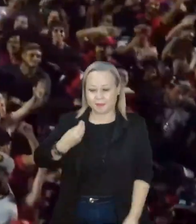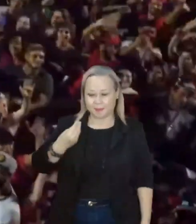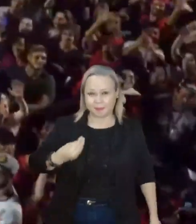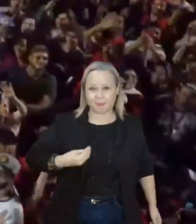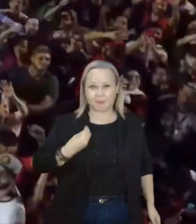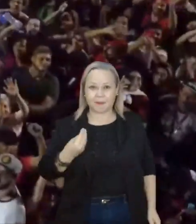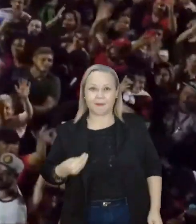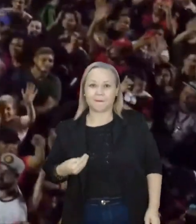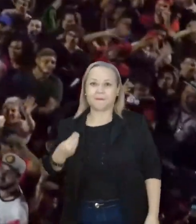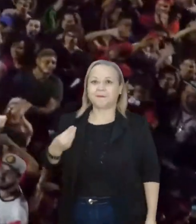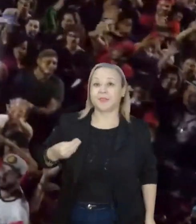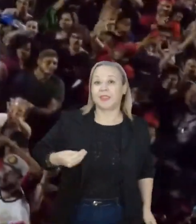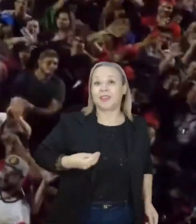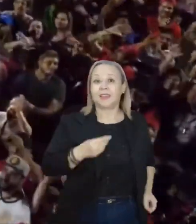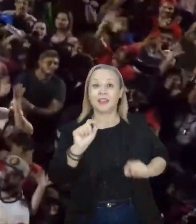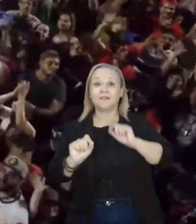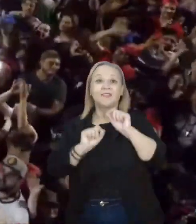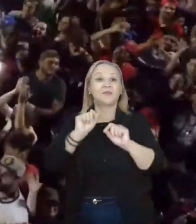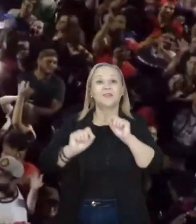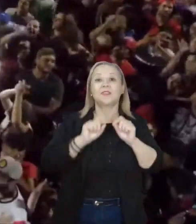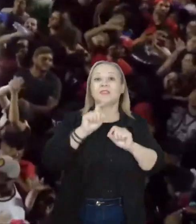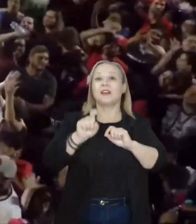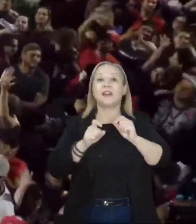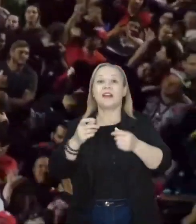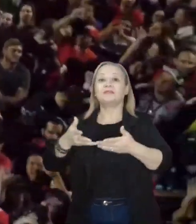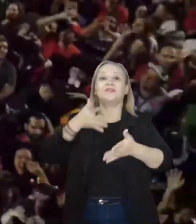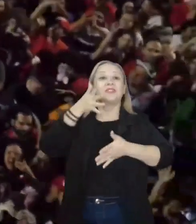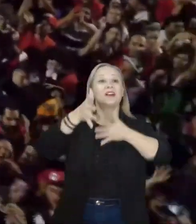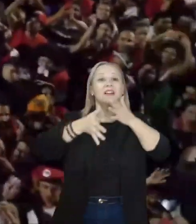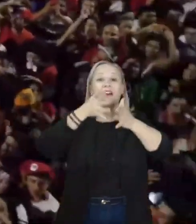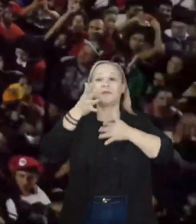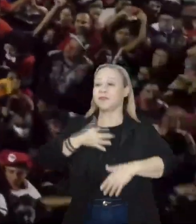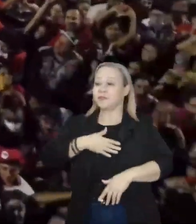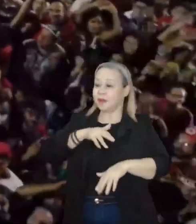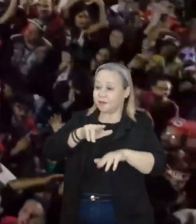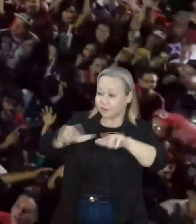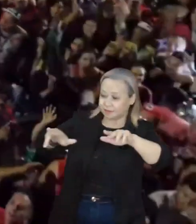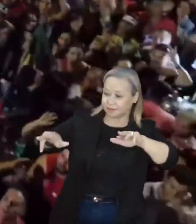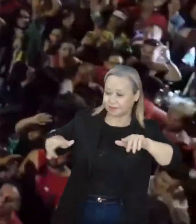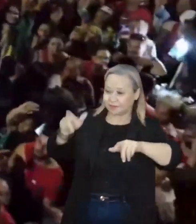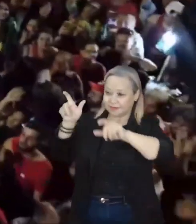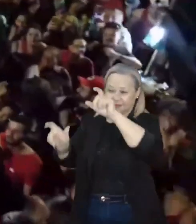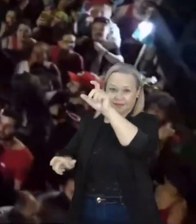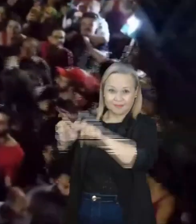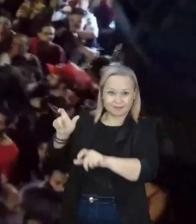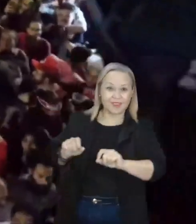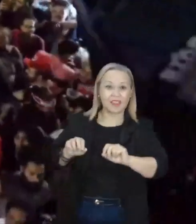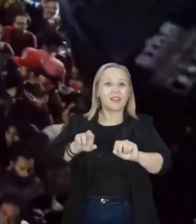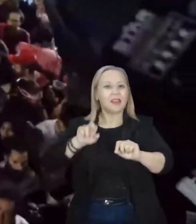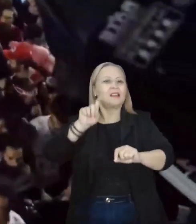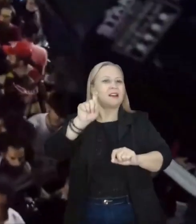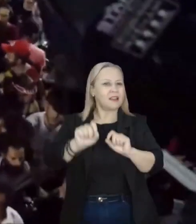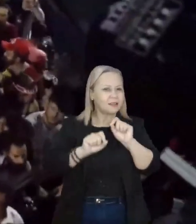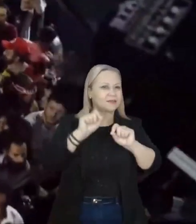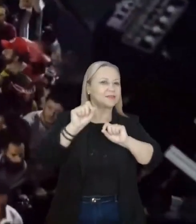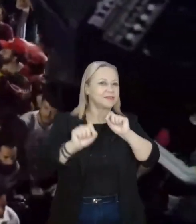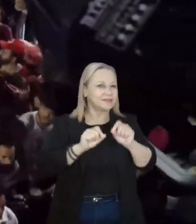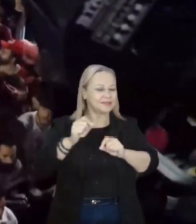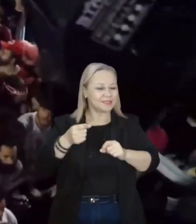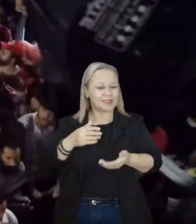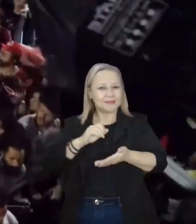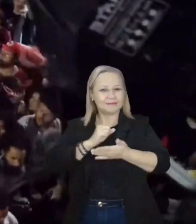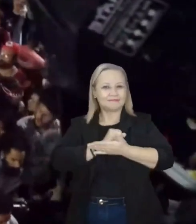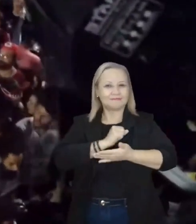vida, e a vida o que é, diga lá, meu irmão. Ela é a batida